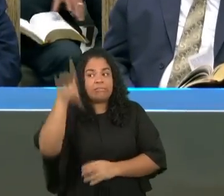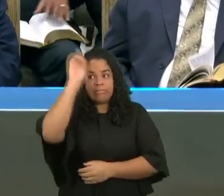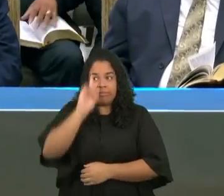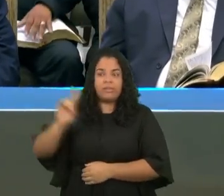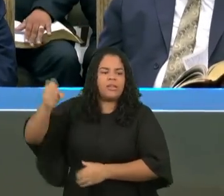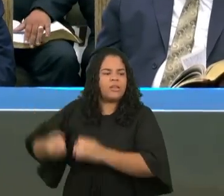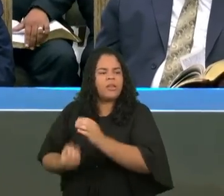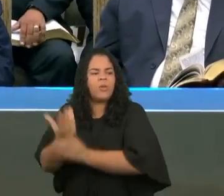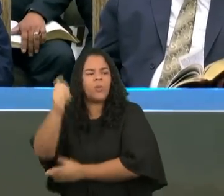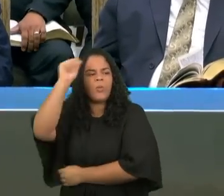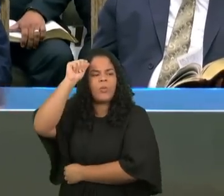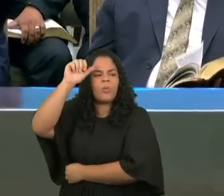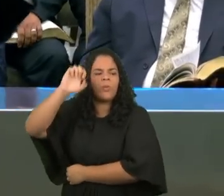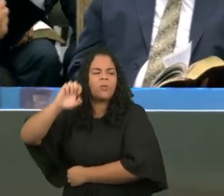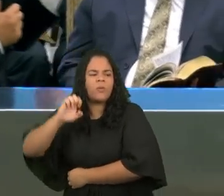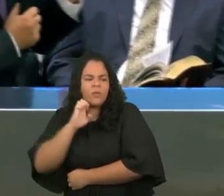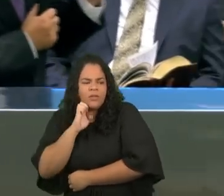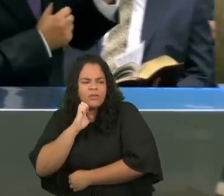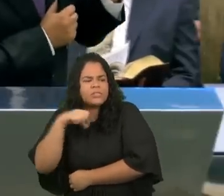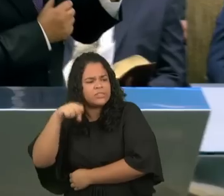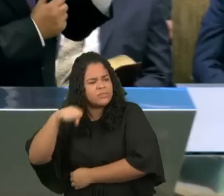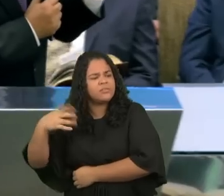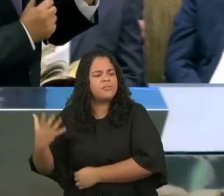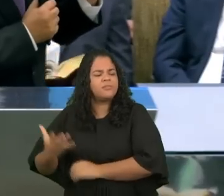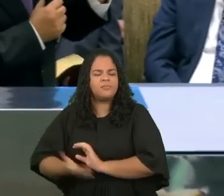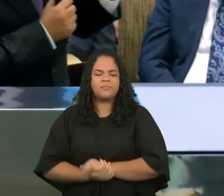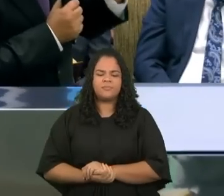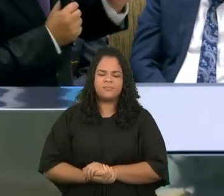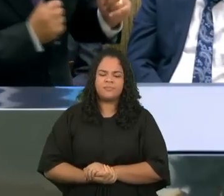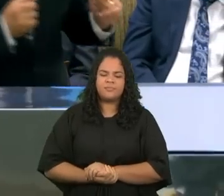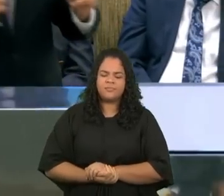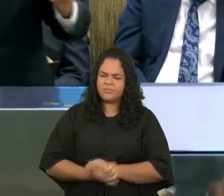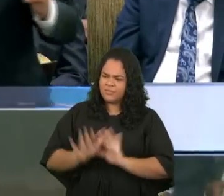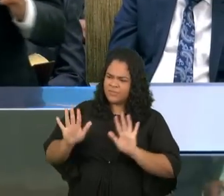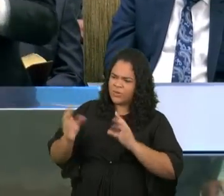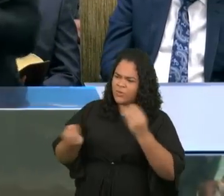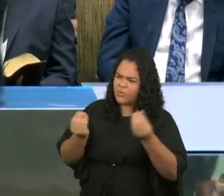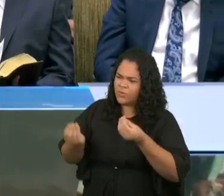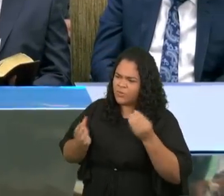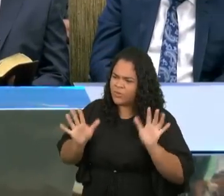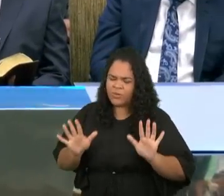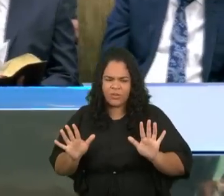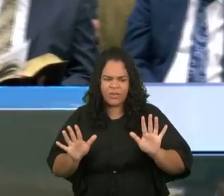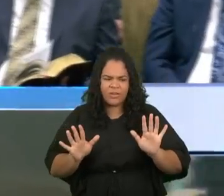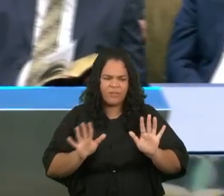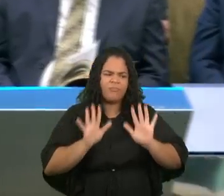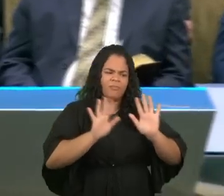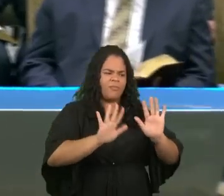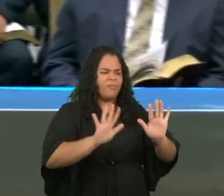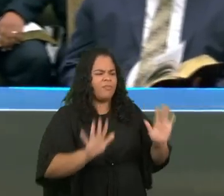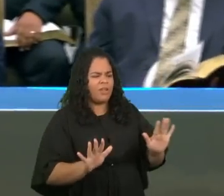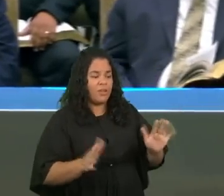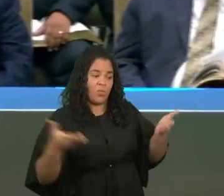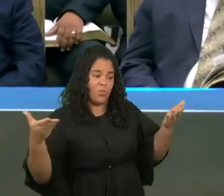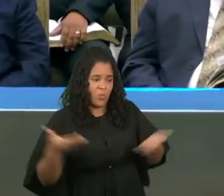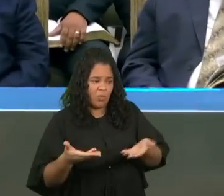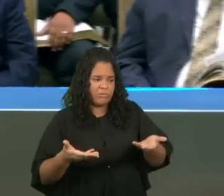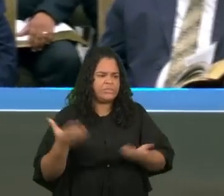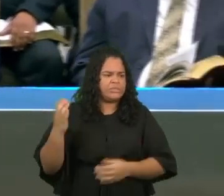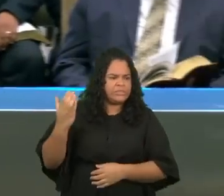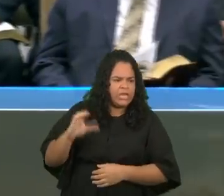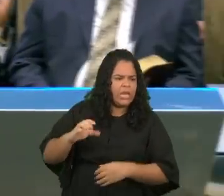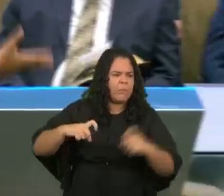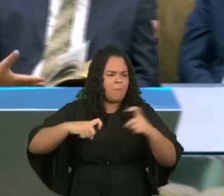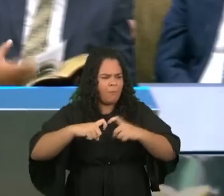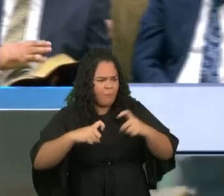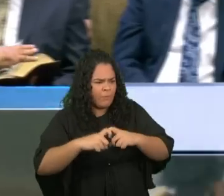o que ele fez? Olha, antes do homem saber como fazer anestesia geral e trabalhar com células-tronco, Deus pegou